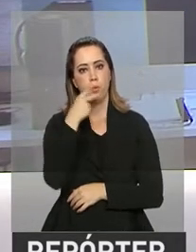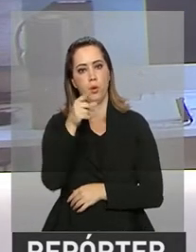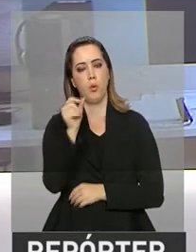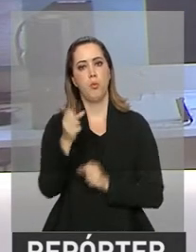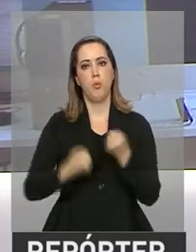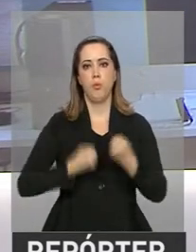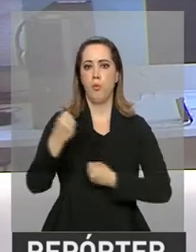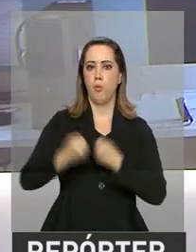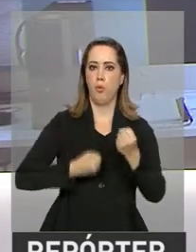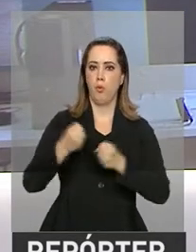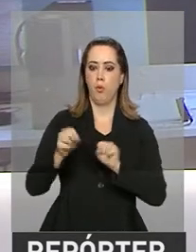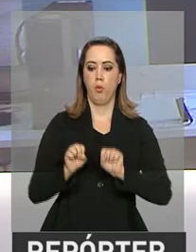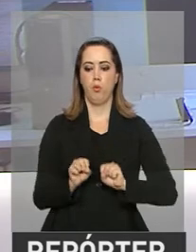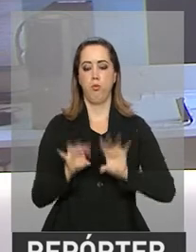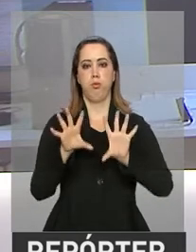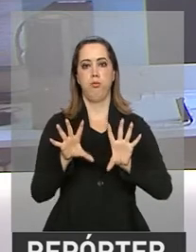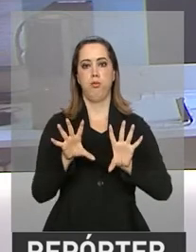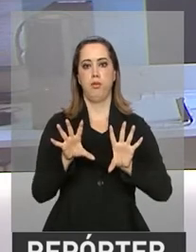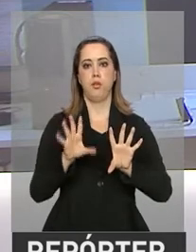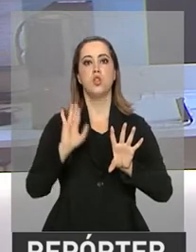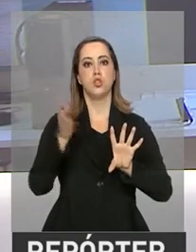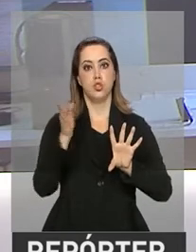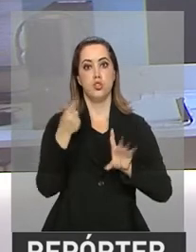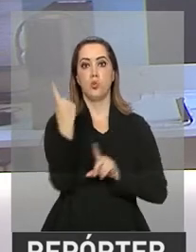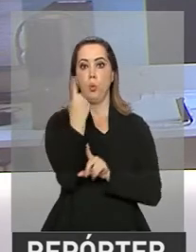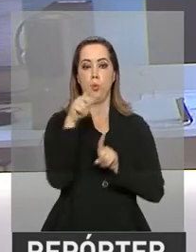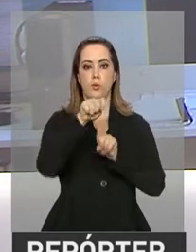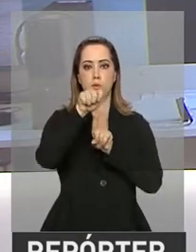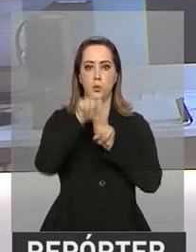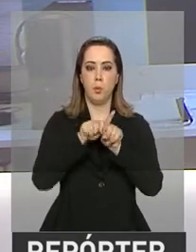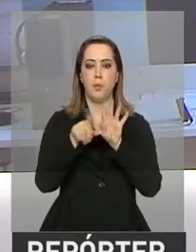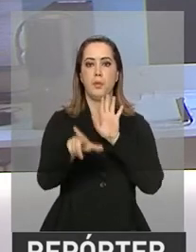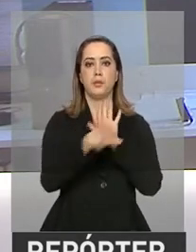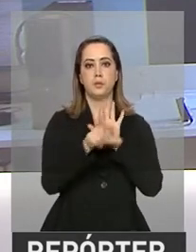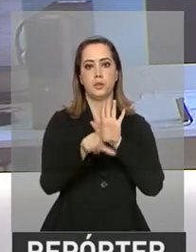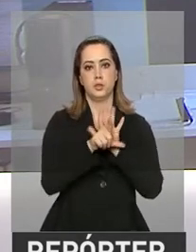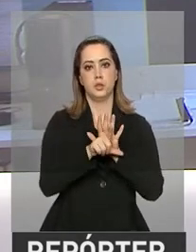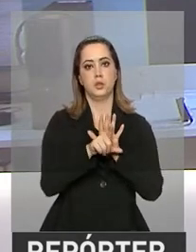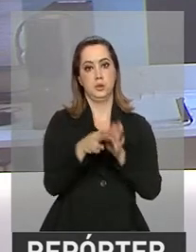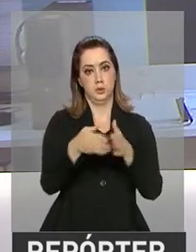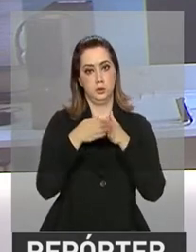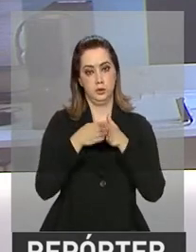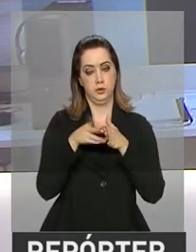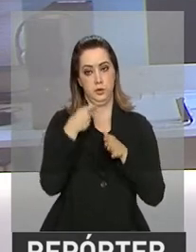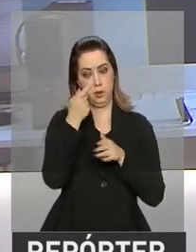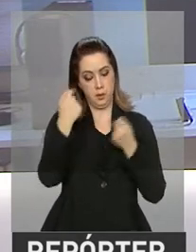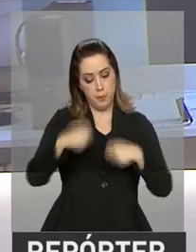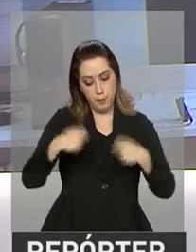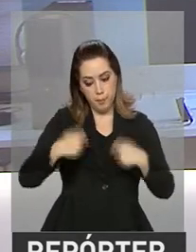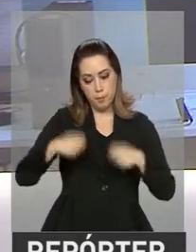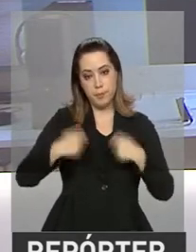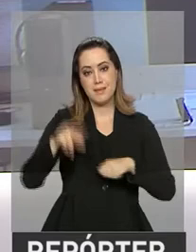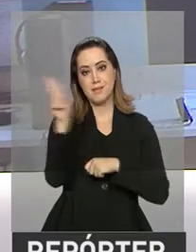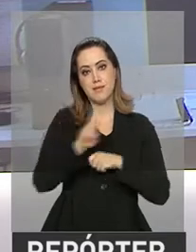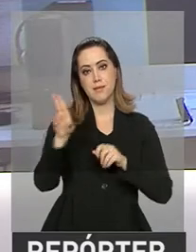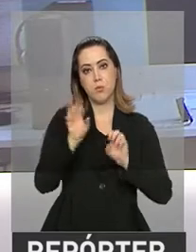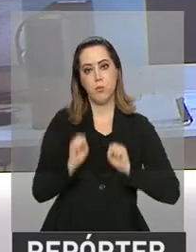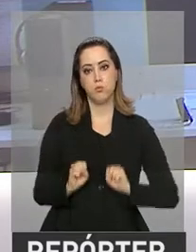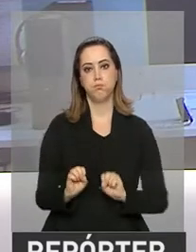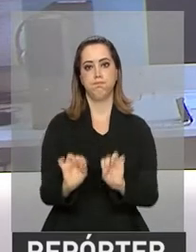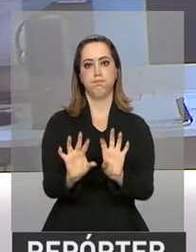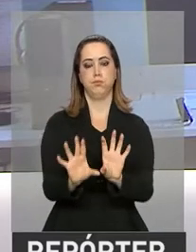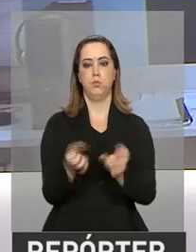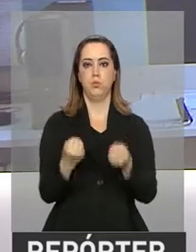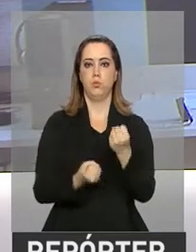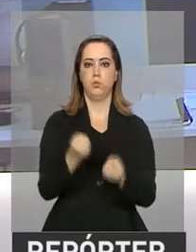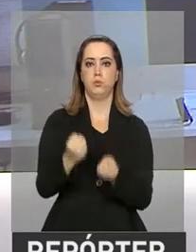trafegar com os faróis acesos ao mês entrou em vigor a lei que exige o uso do farol baixo durante o dia nas rodovias de todo o brasil os